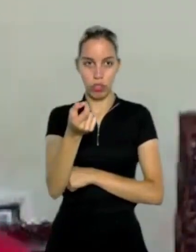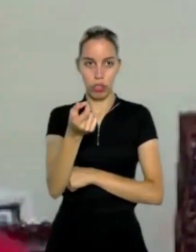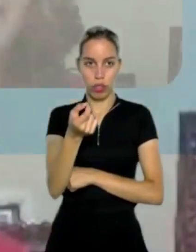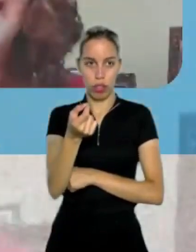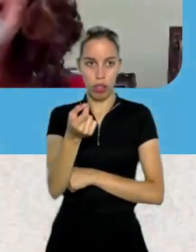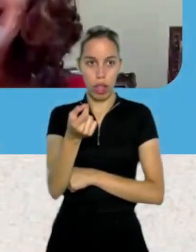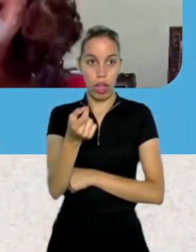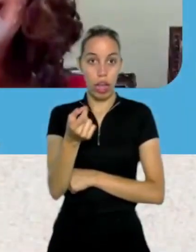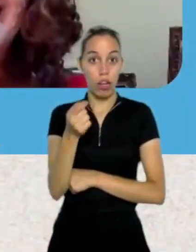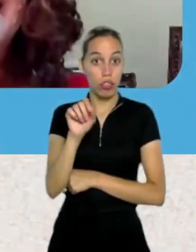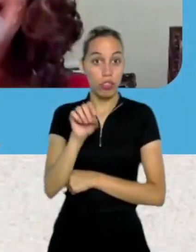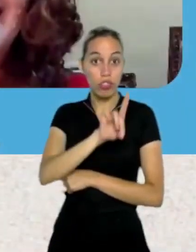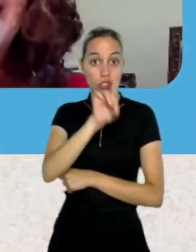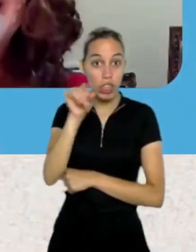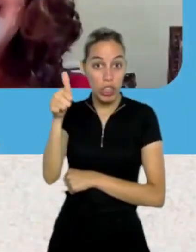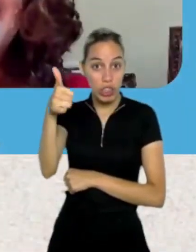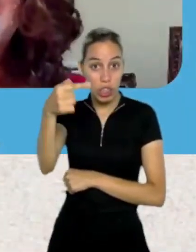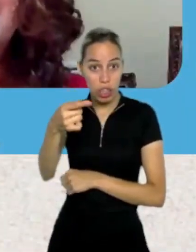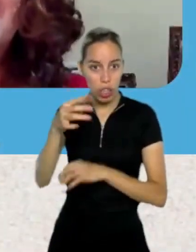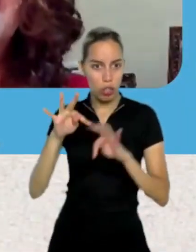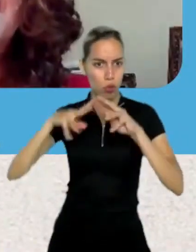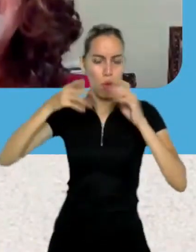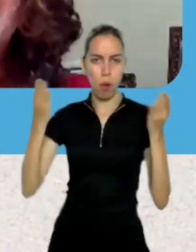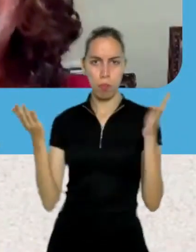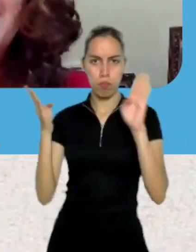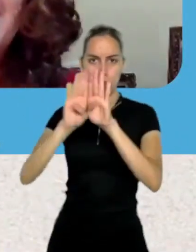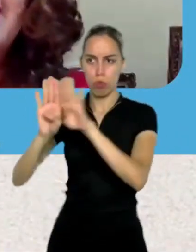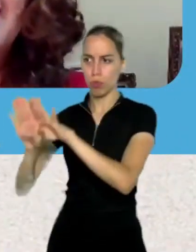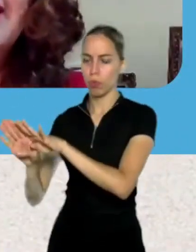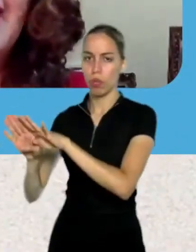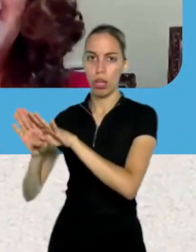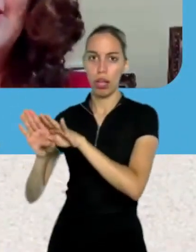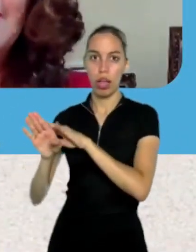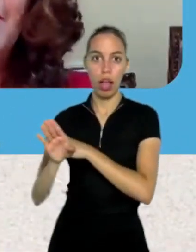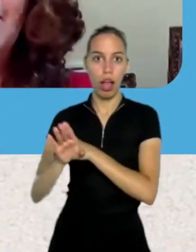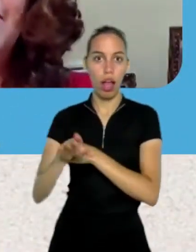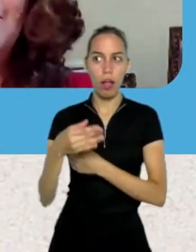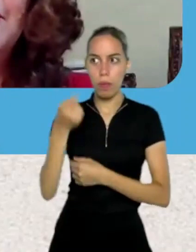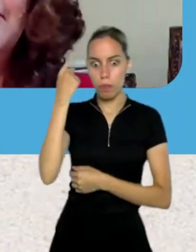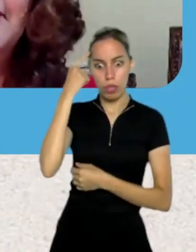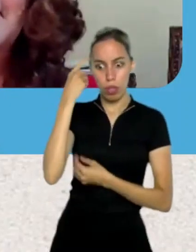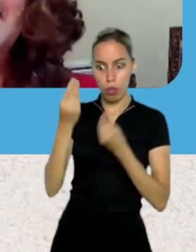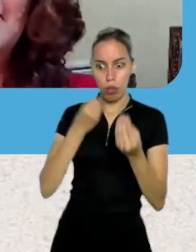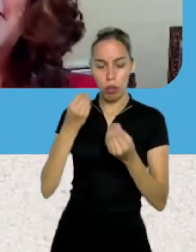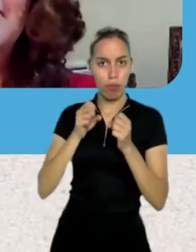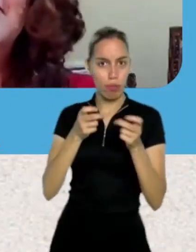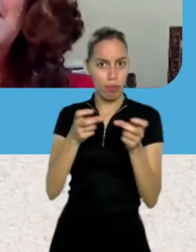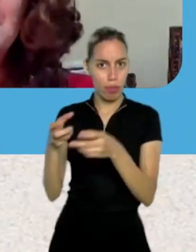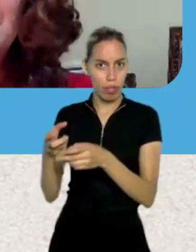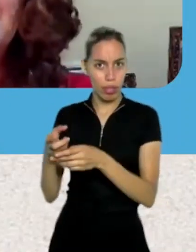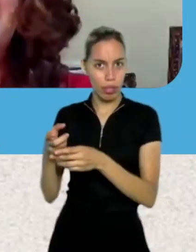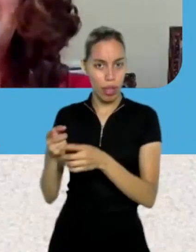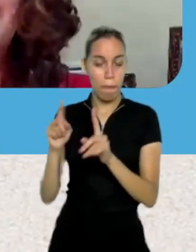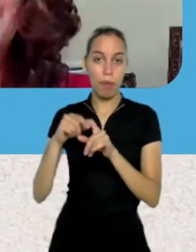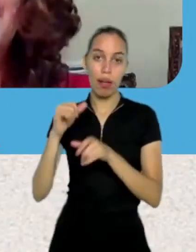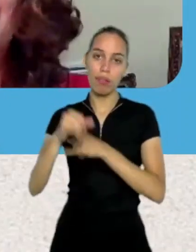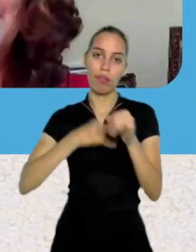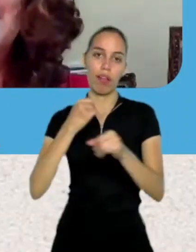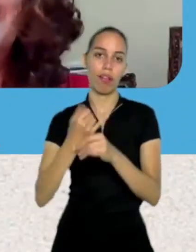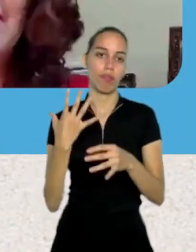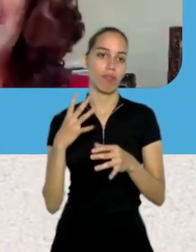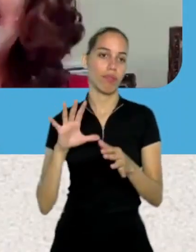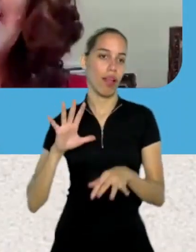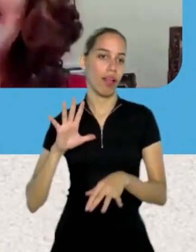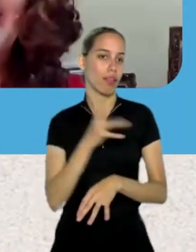né? ninguém sabia como é que ia ser. Exatamente. Aí, Acabou assim, de a lançar internet salvou todo mundo, né? salvou. Porque aí É, foi